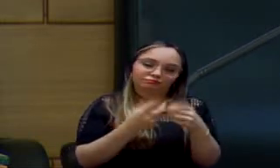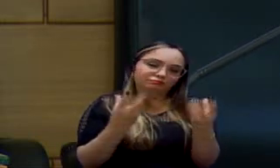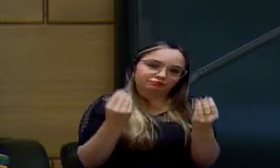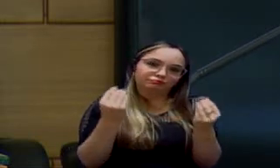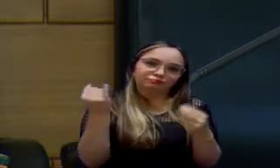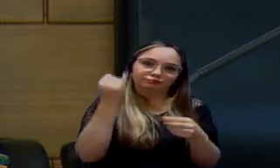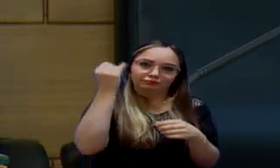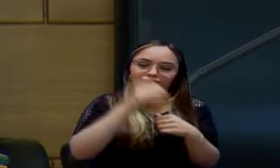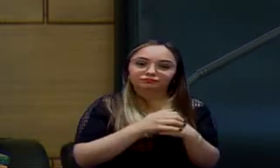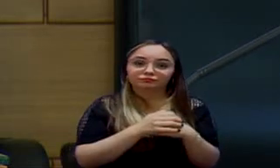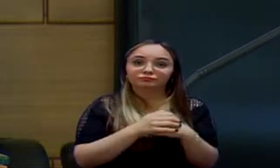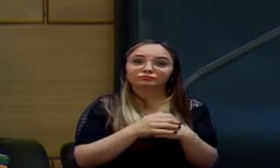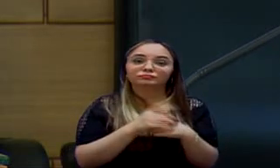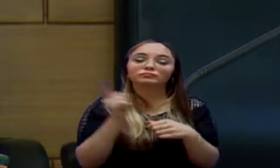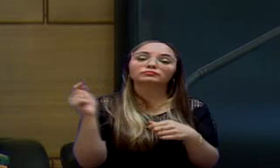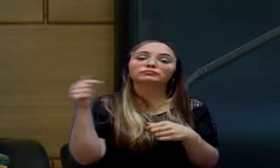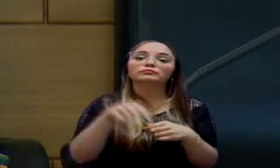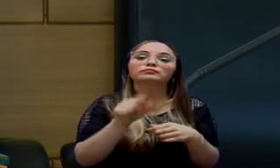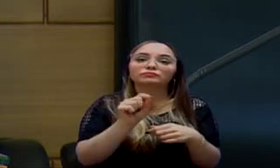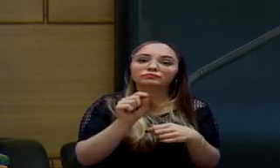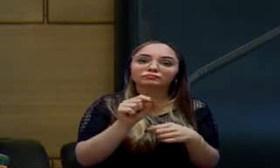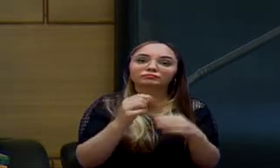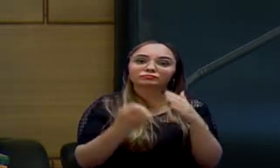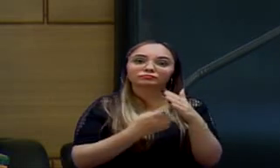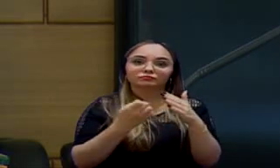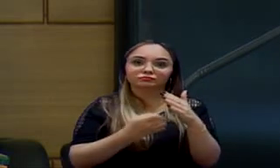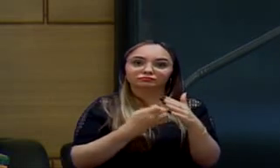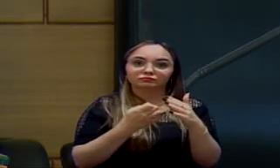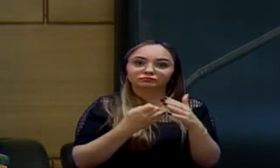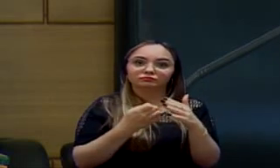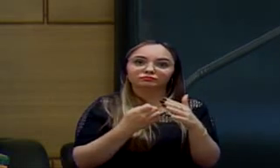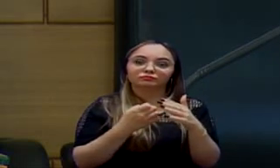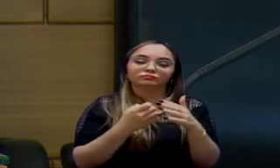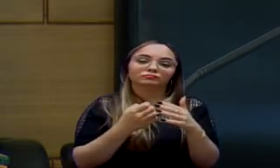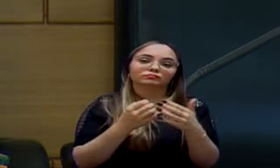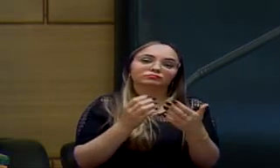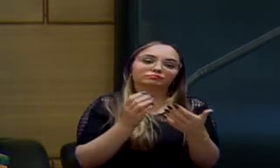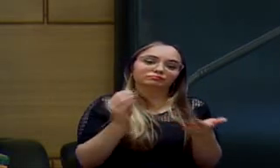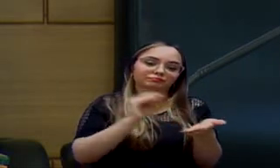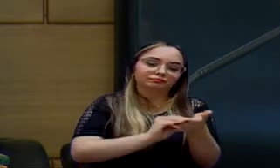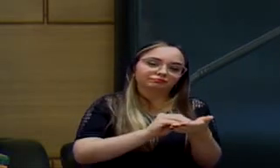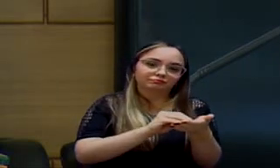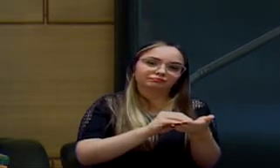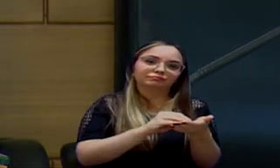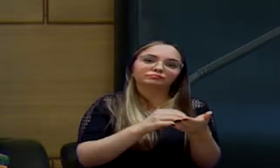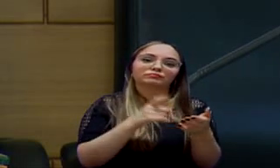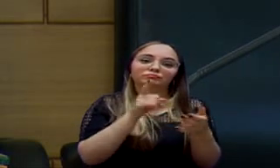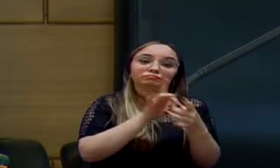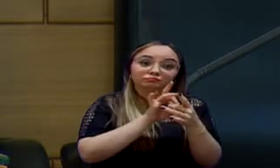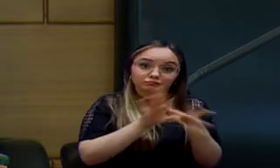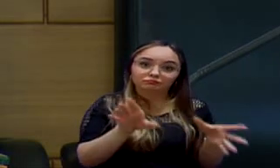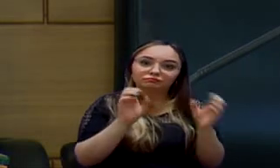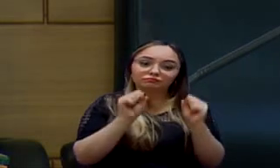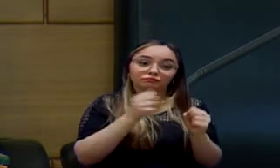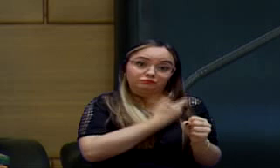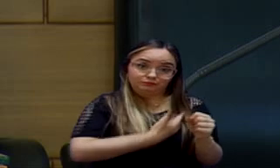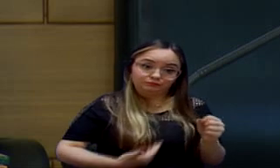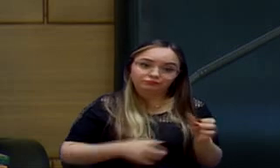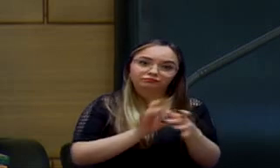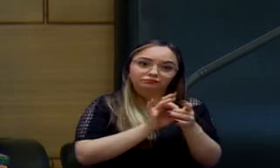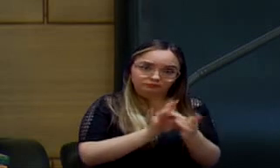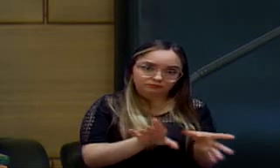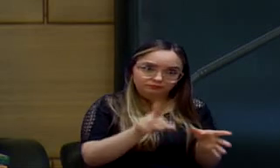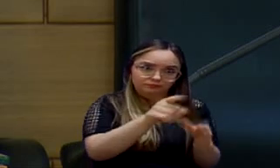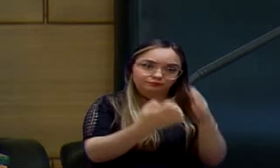quem vem pro credenciamento empresas registradas autorizadas a funcionar pelos órgãos governamentais